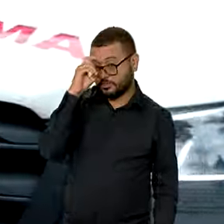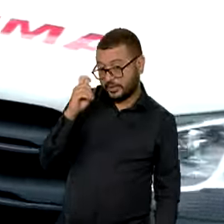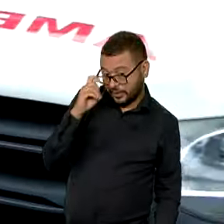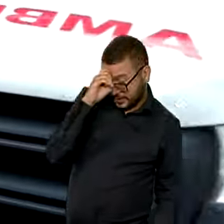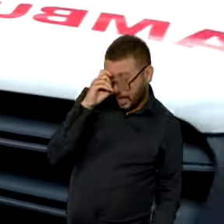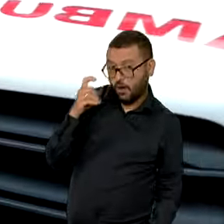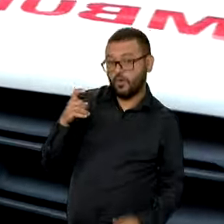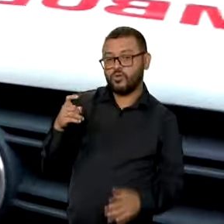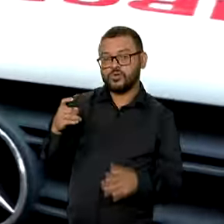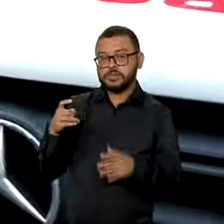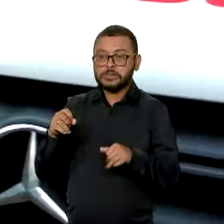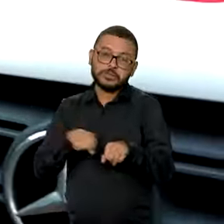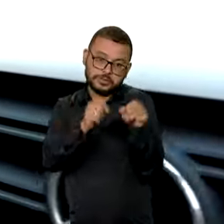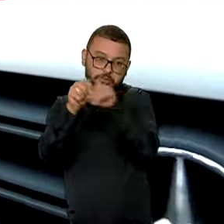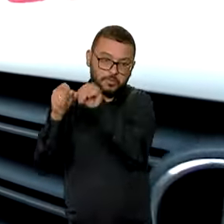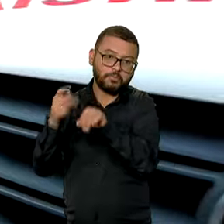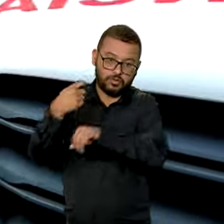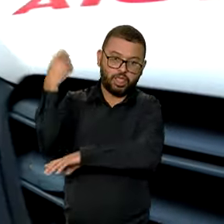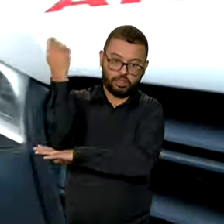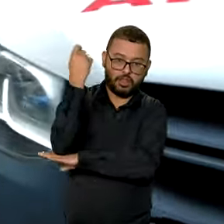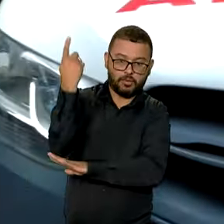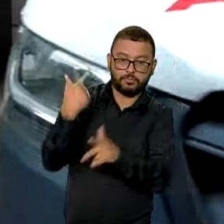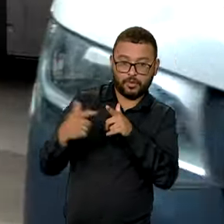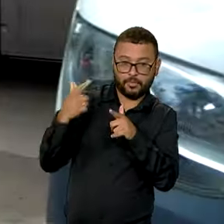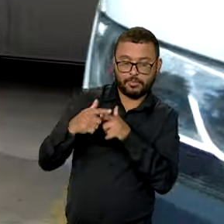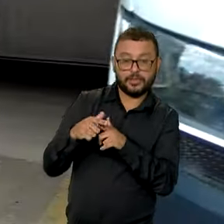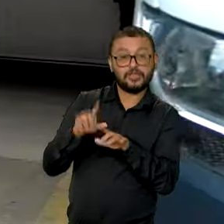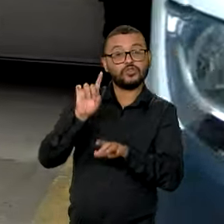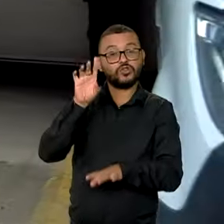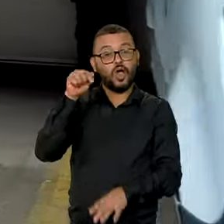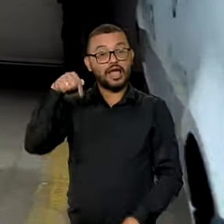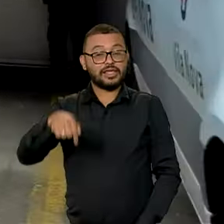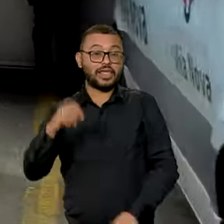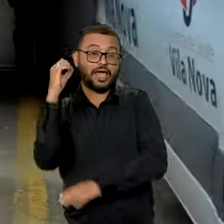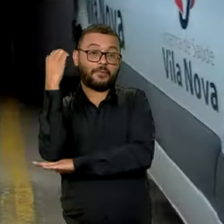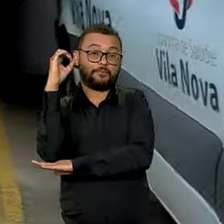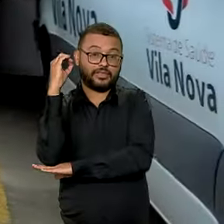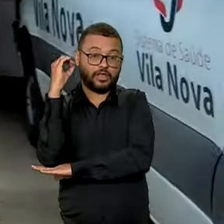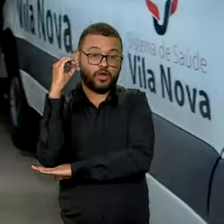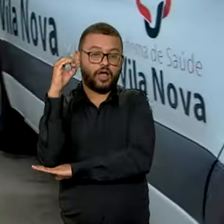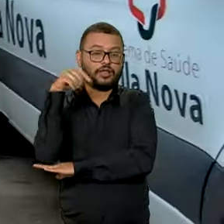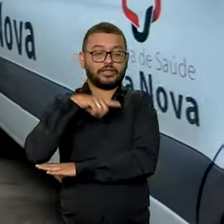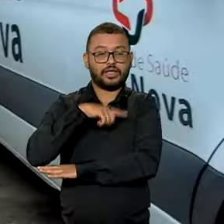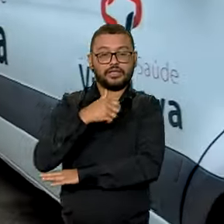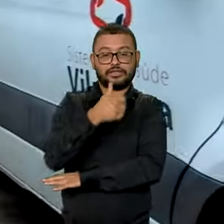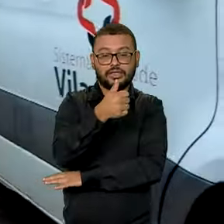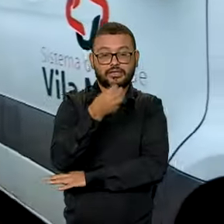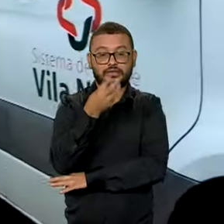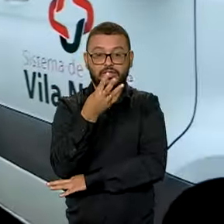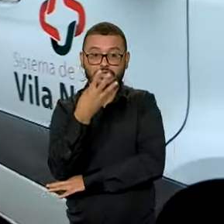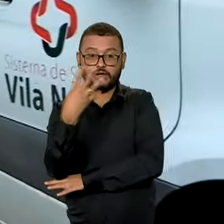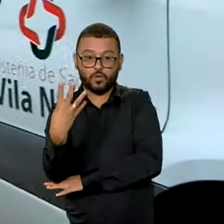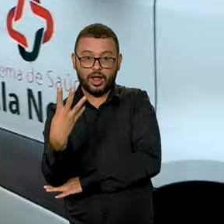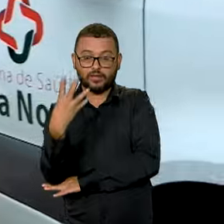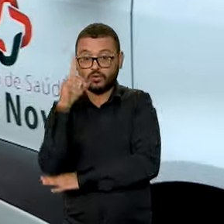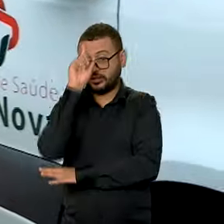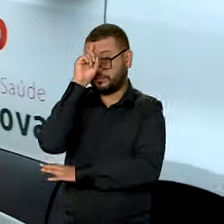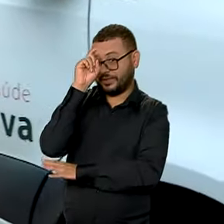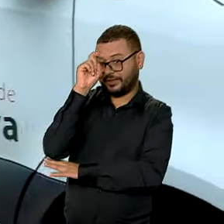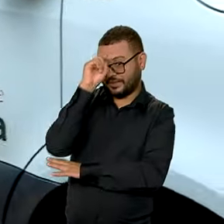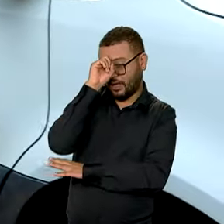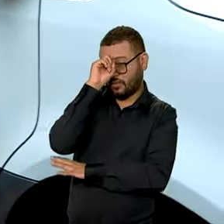de saúde foram afetados no Rio Grande do Sul. Só que em Porto Alegre, das 134 unidades básicas de